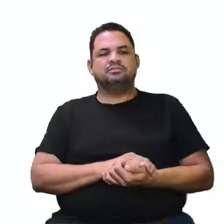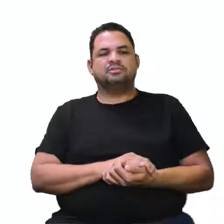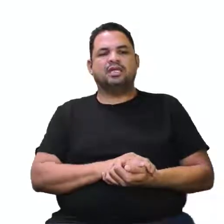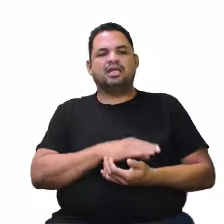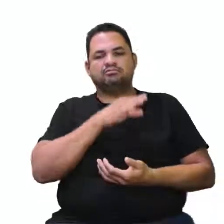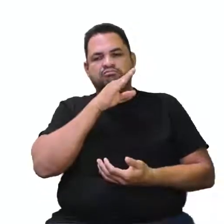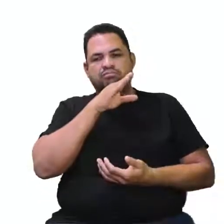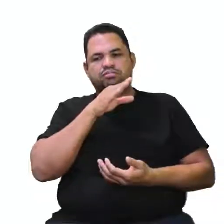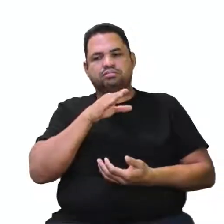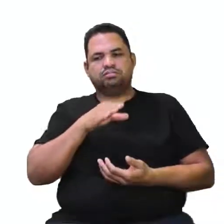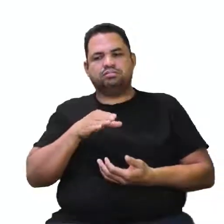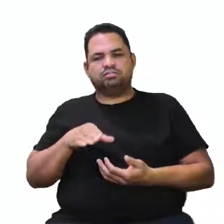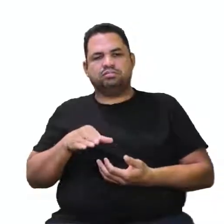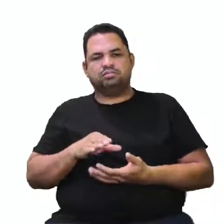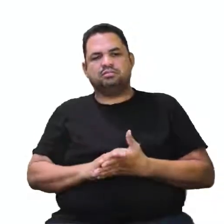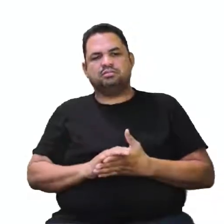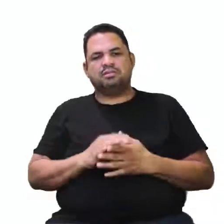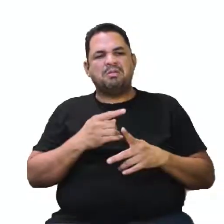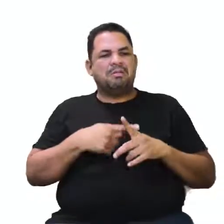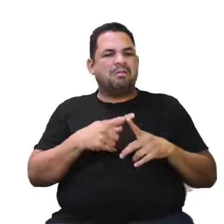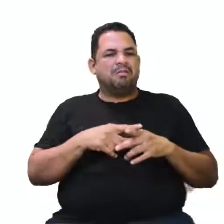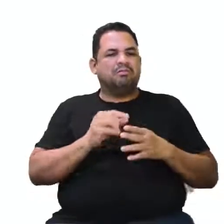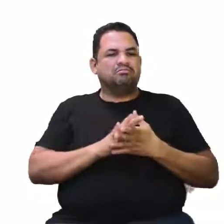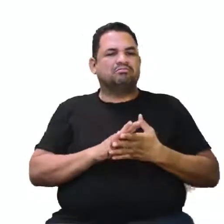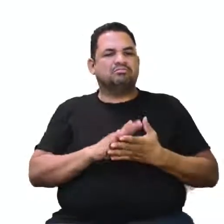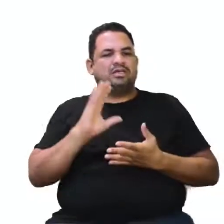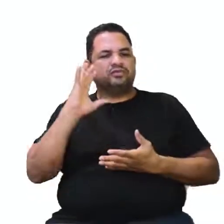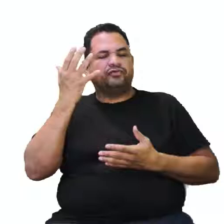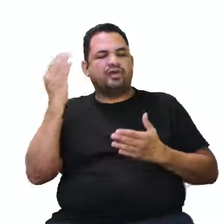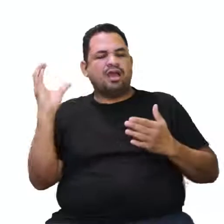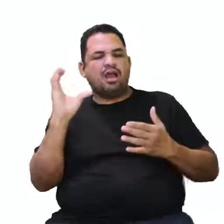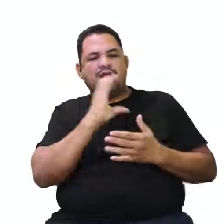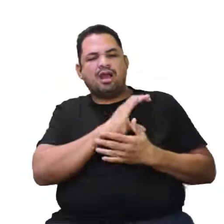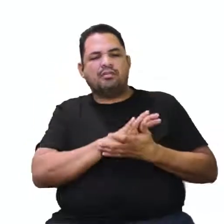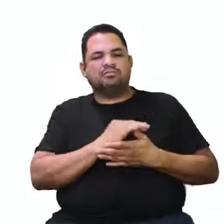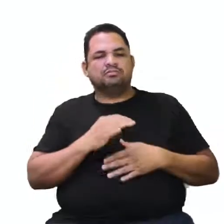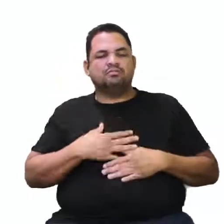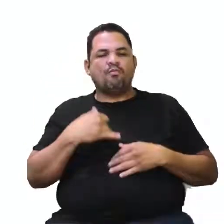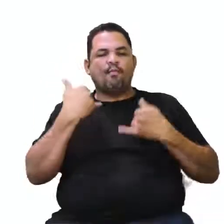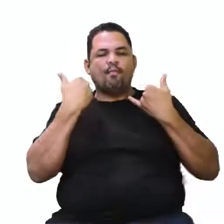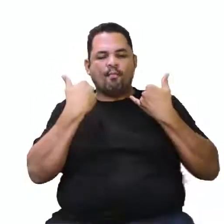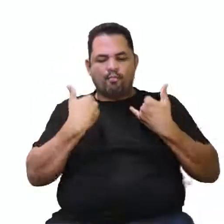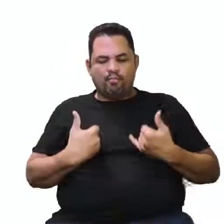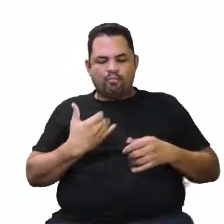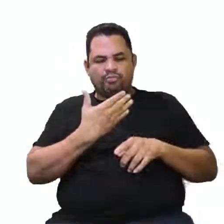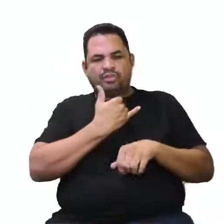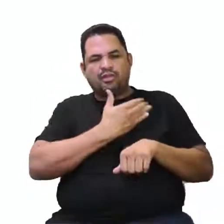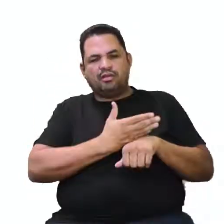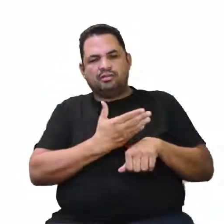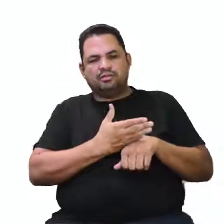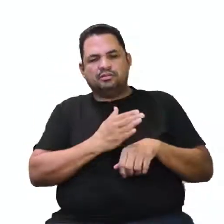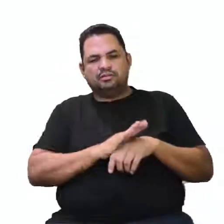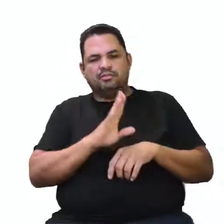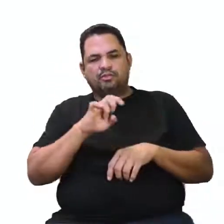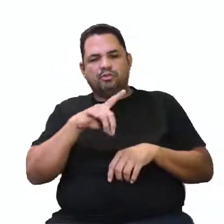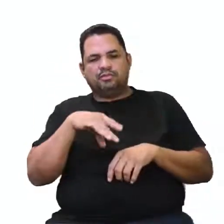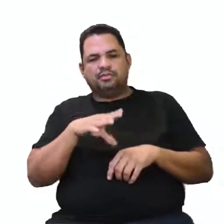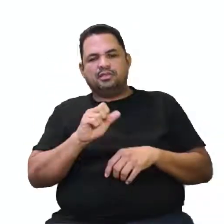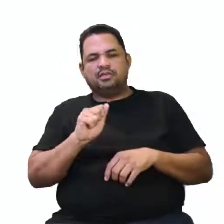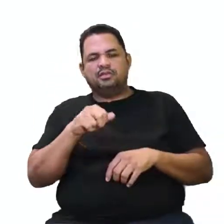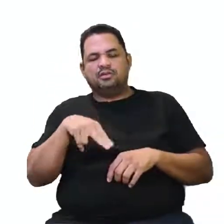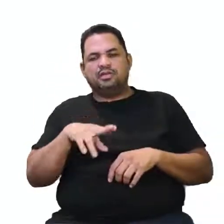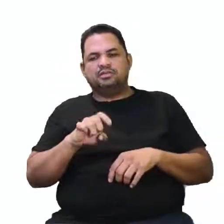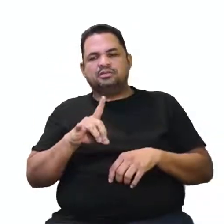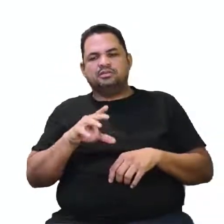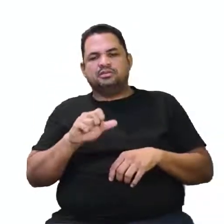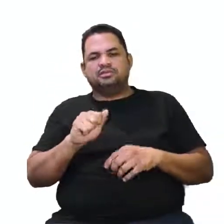de conflito, de solução rápida, de dietas e exercícios, de bulimia, de anorexia,